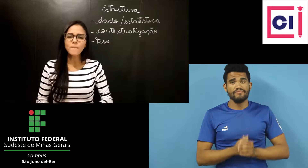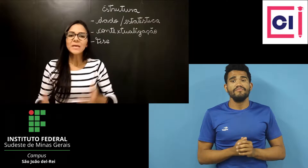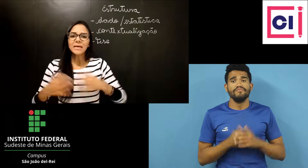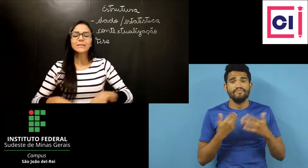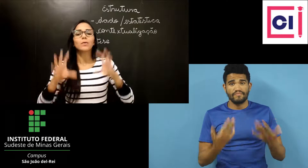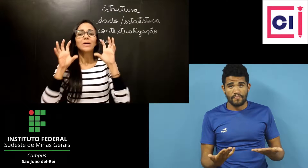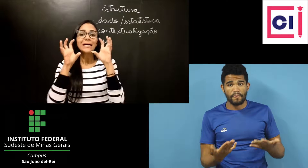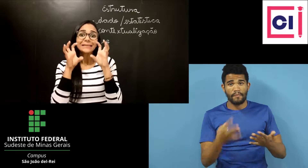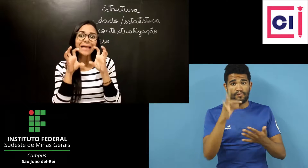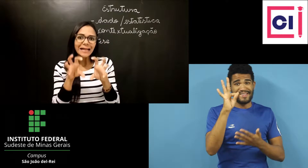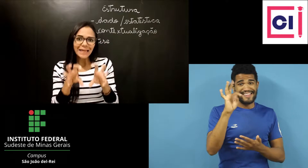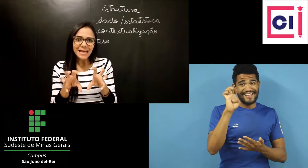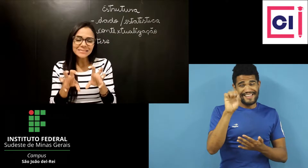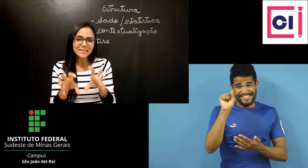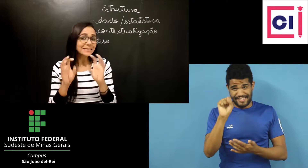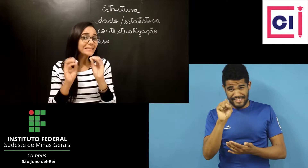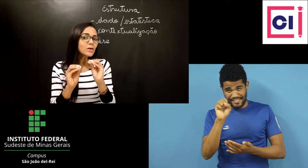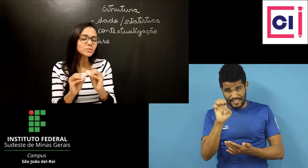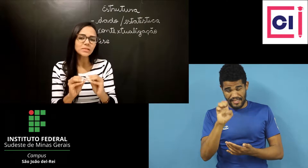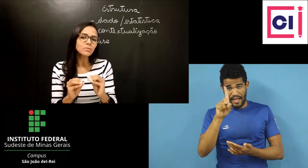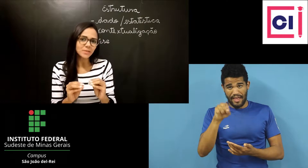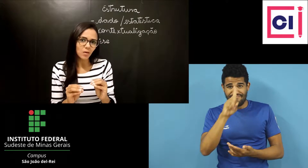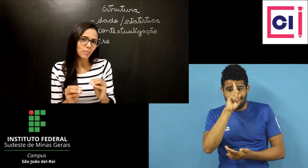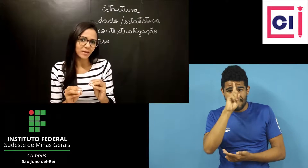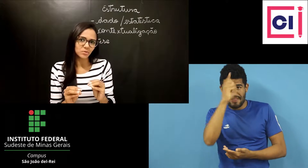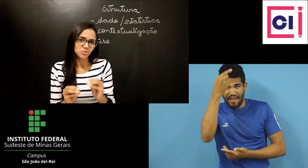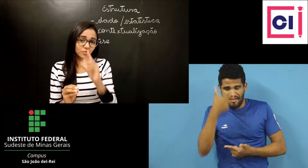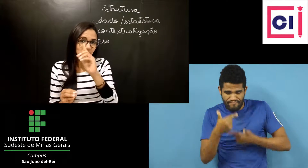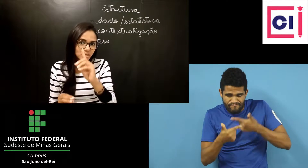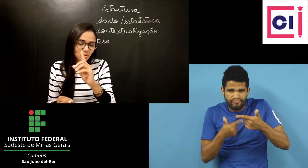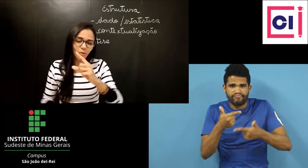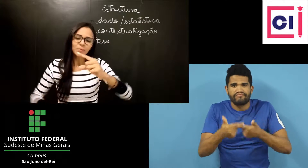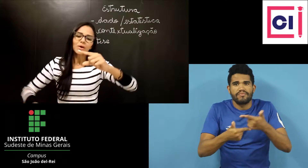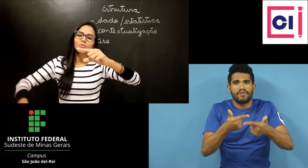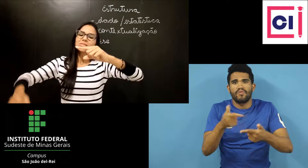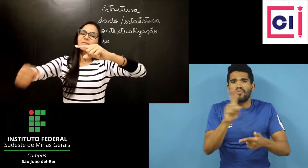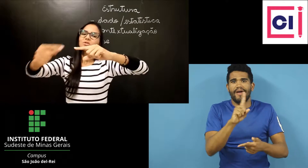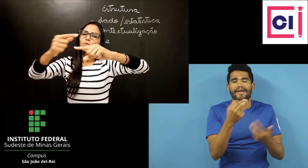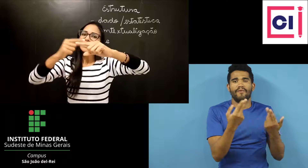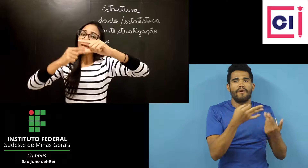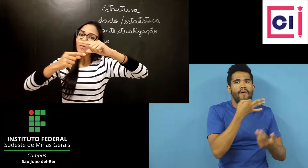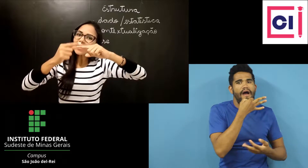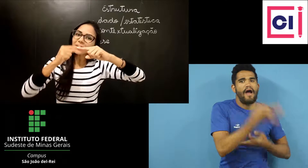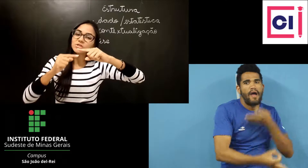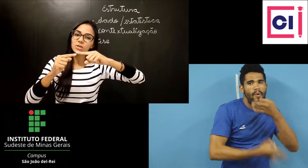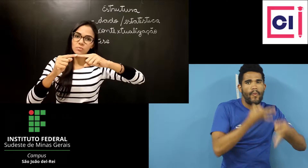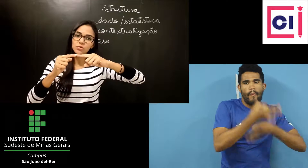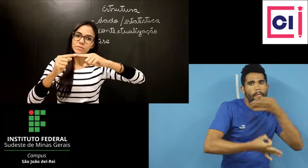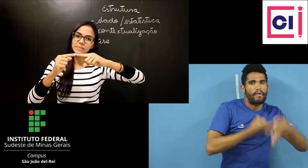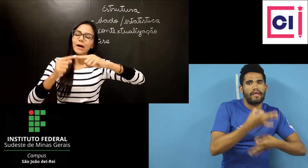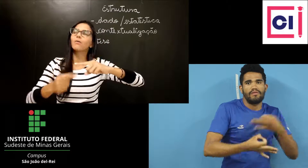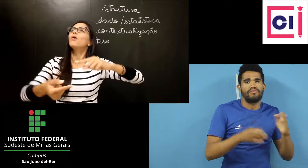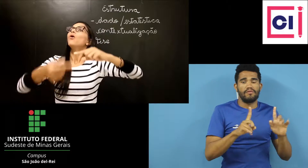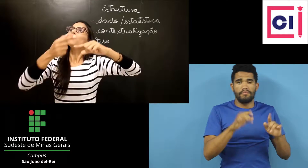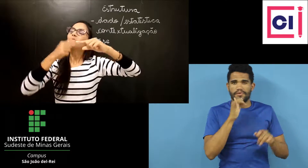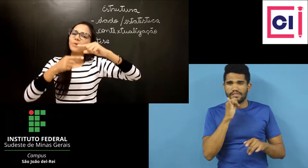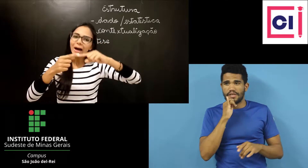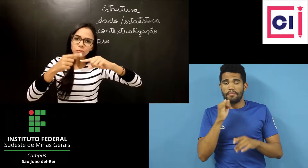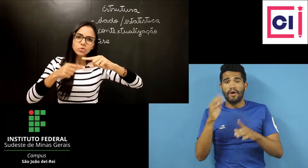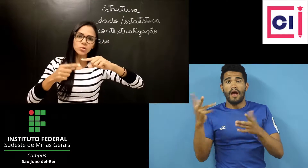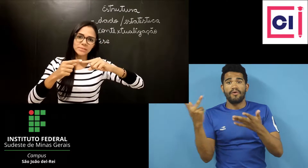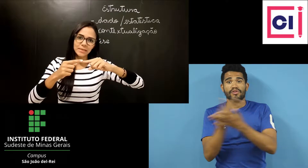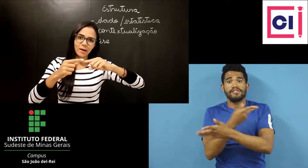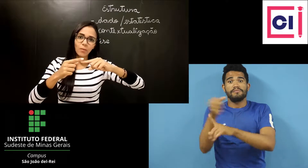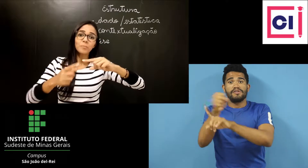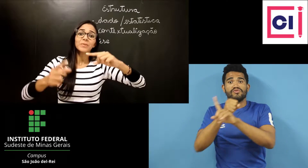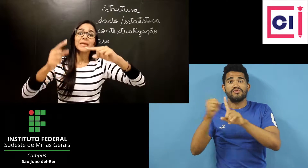conteúdo, tá bom? Então, a tese não são os argumentos. Veja só, você vai escolher uma questão social, um